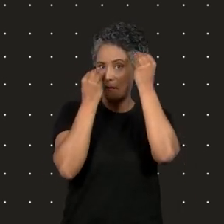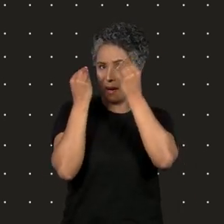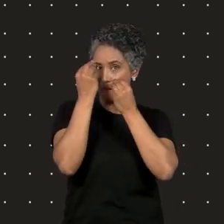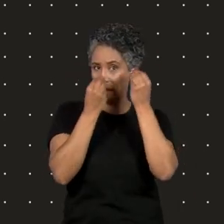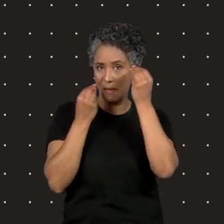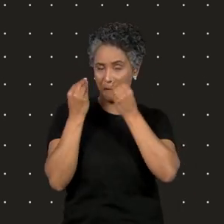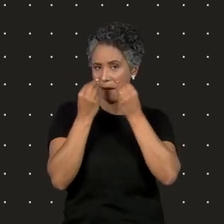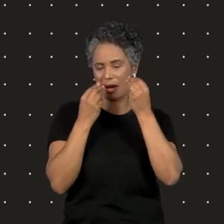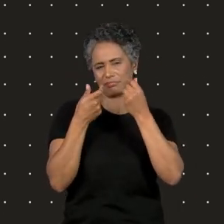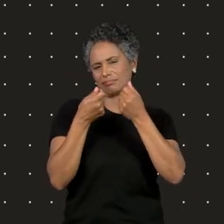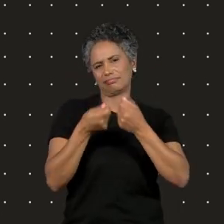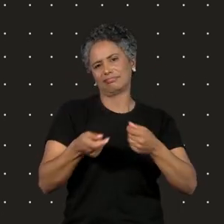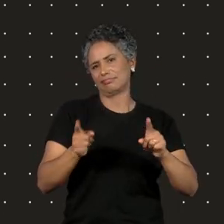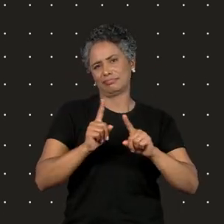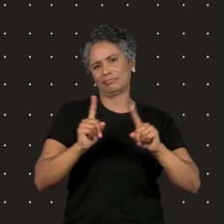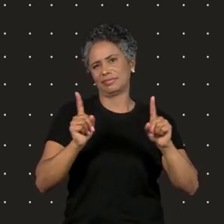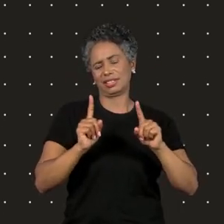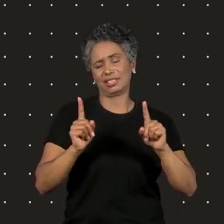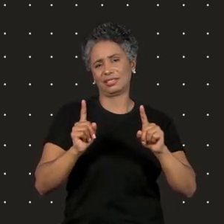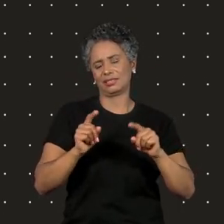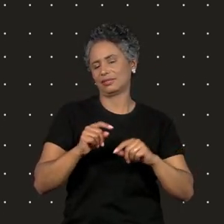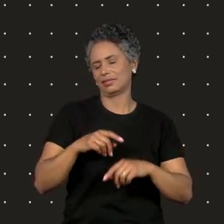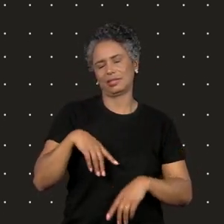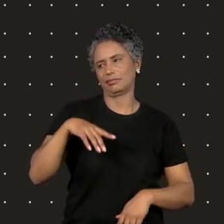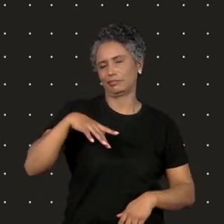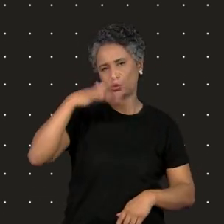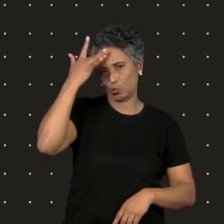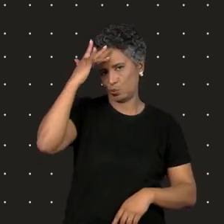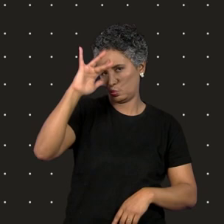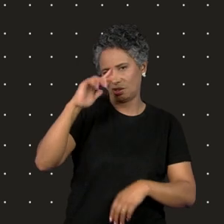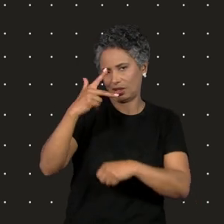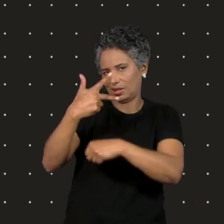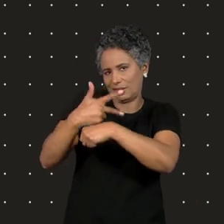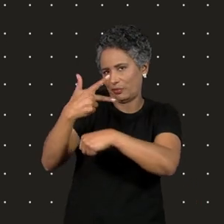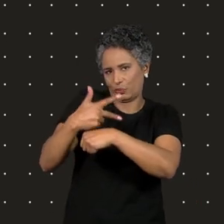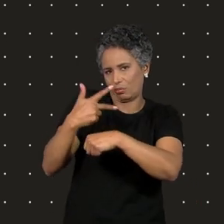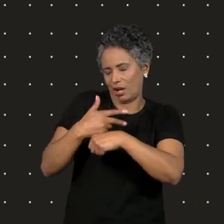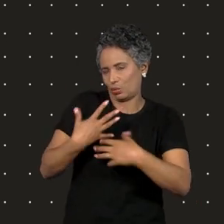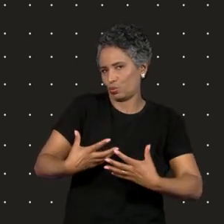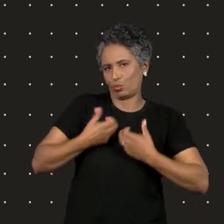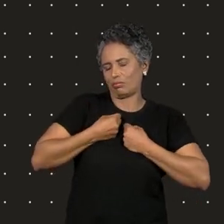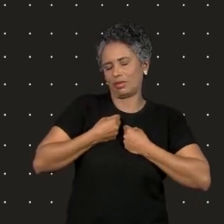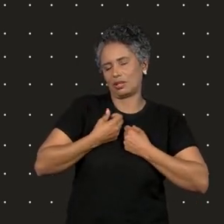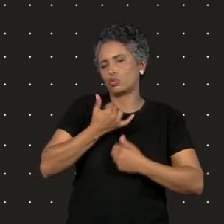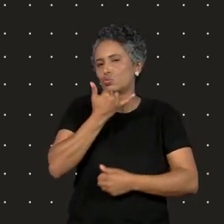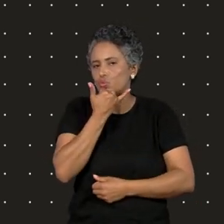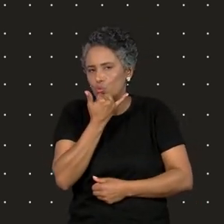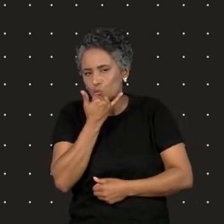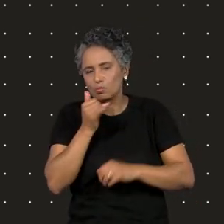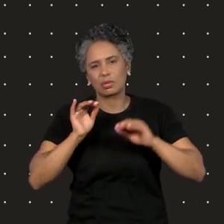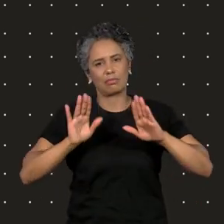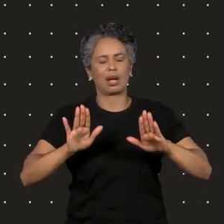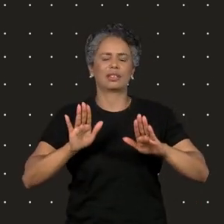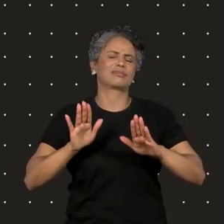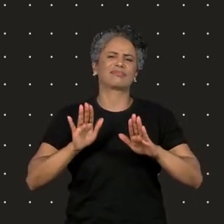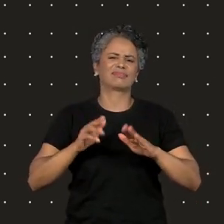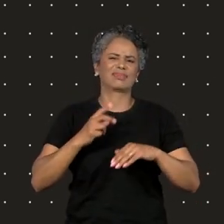eu não sabia que ia ser filmado. E acho que eu tenho nem vergonha